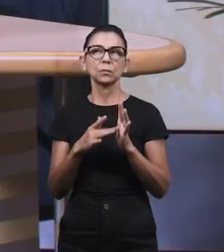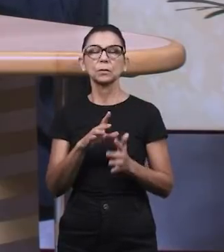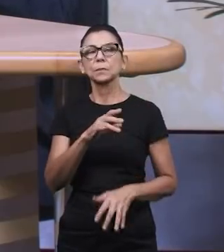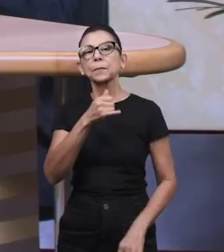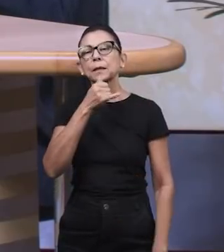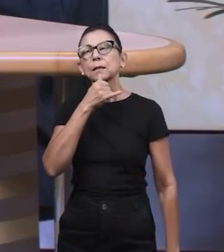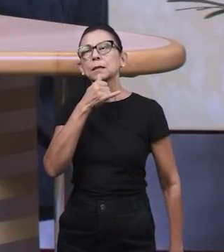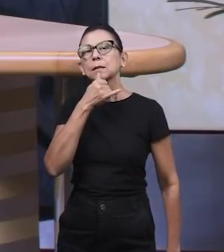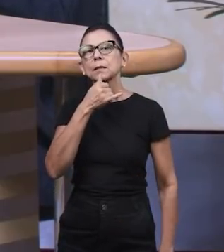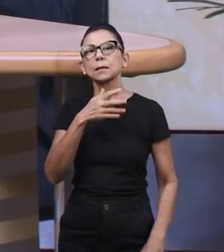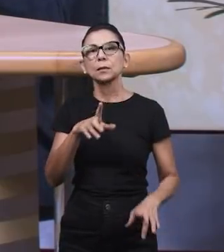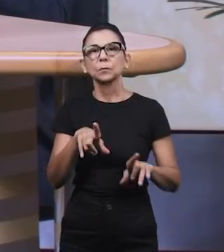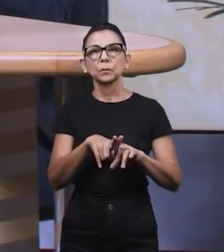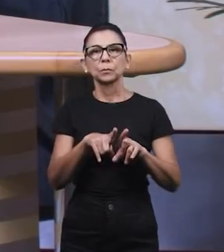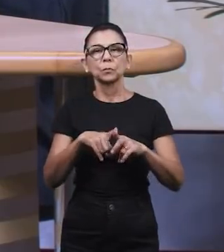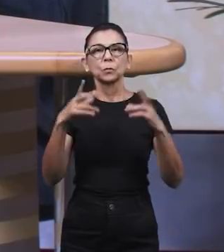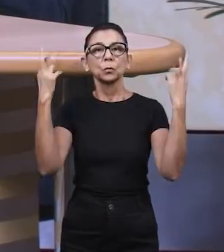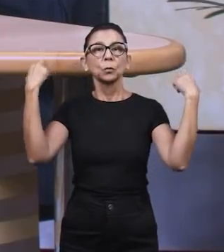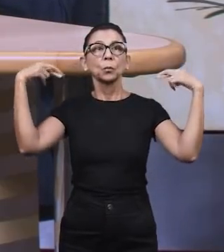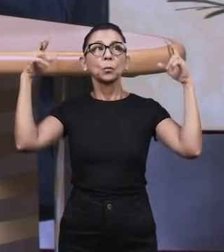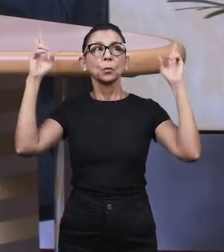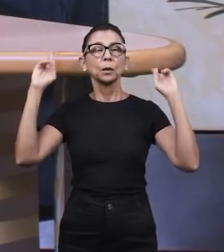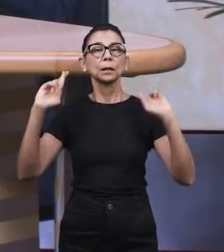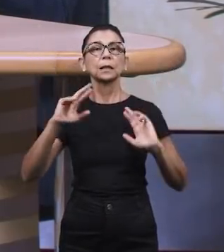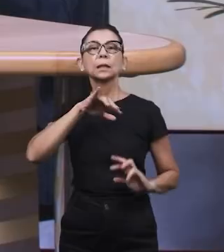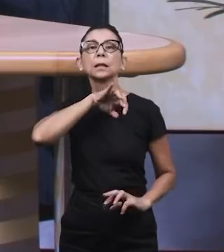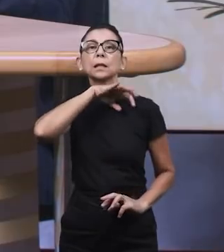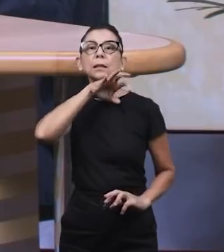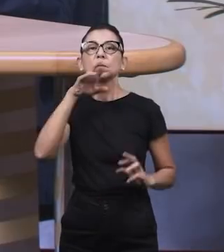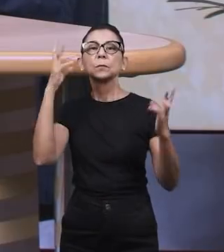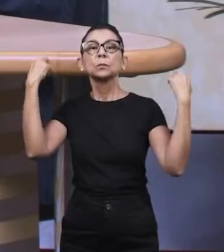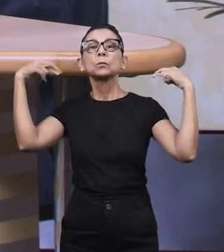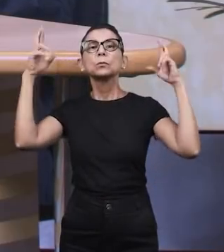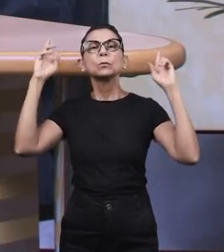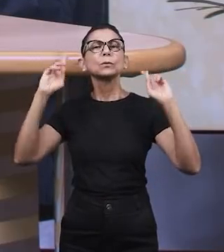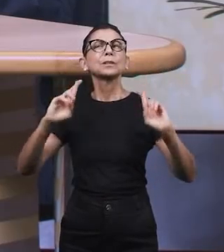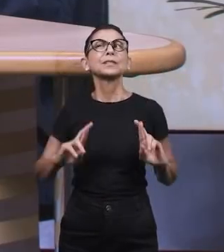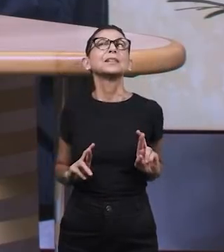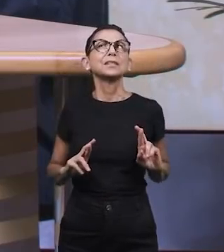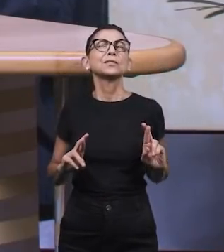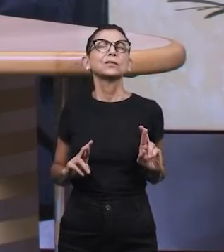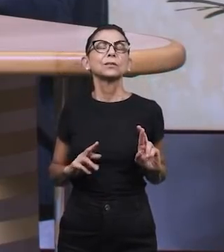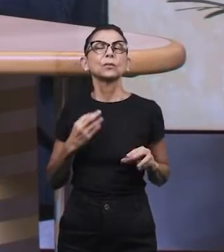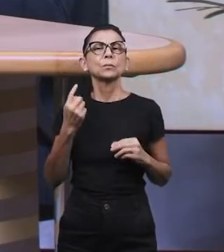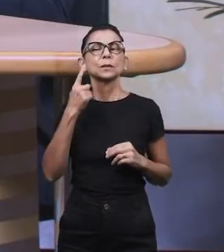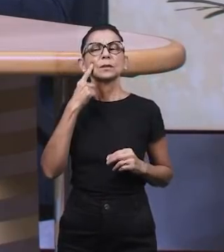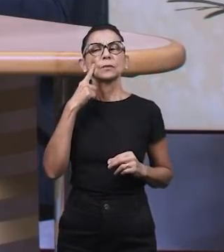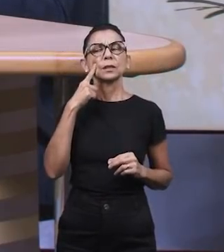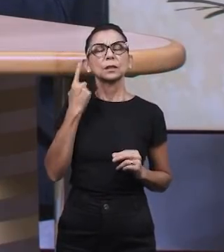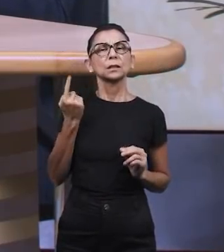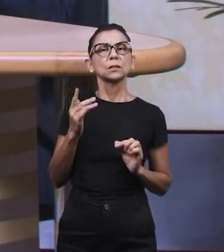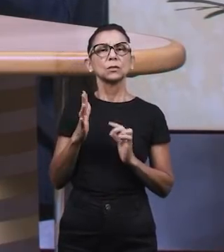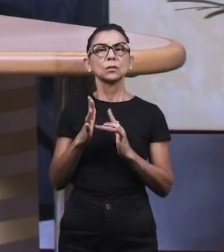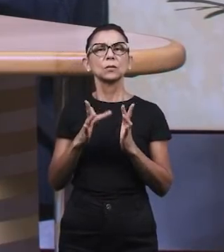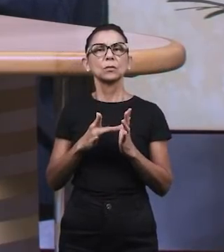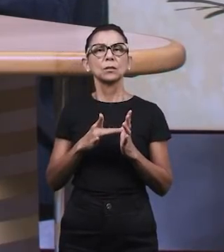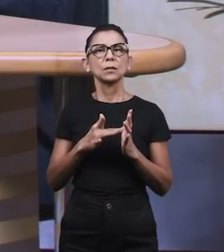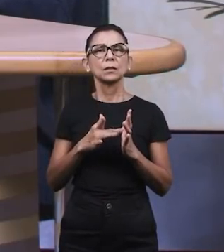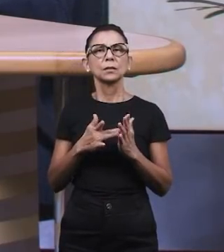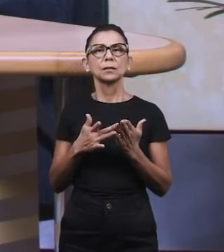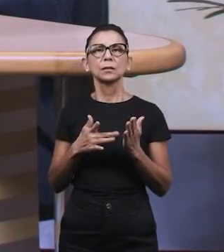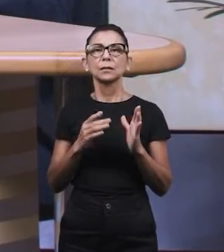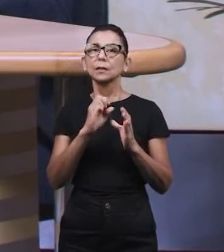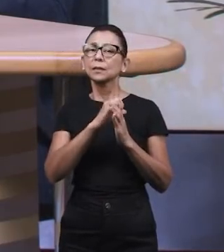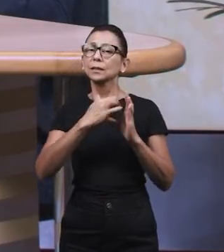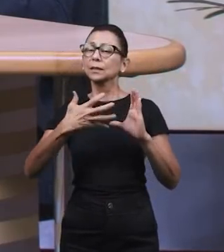pega a figura, por exemplo, do cordeiro. O que o cordeiro mostra sobre Jesus? Ele mostra uma característica de Jesus.